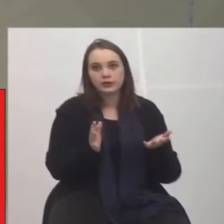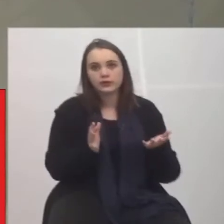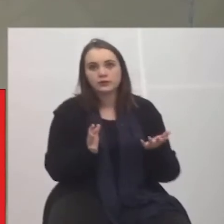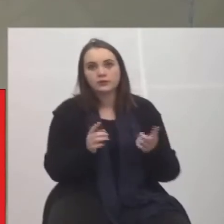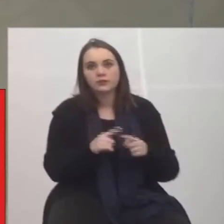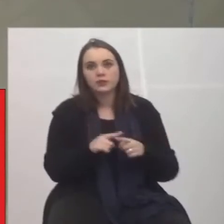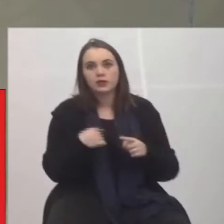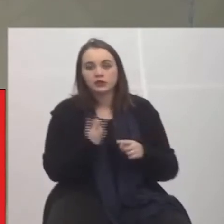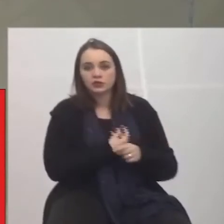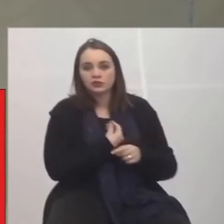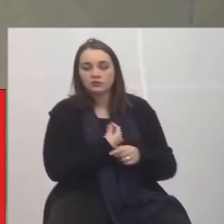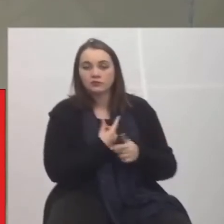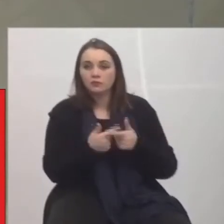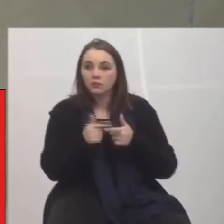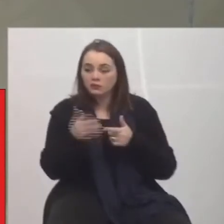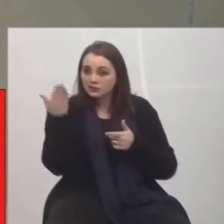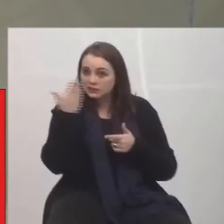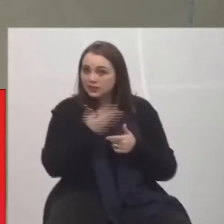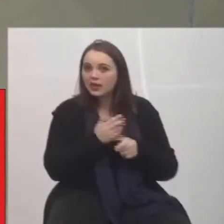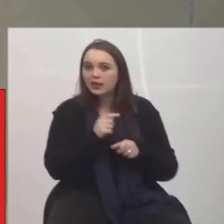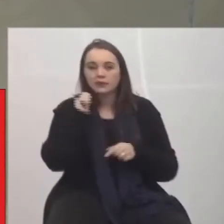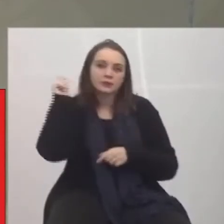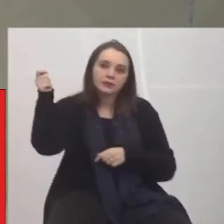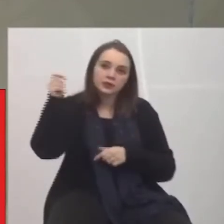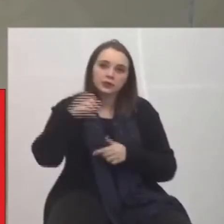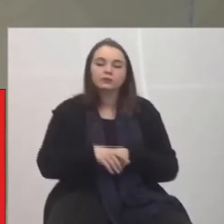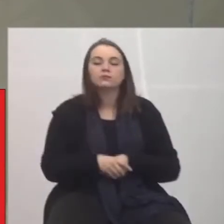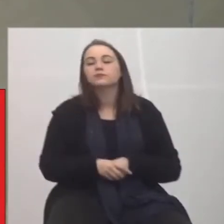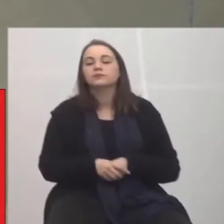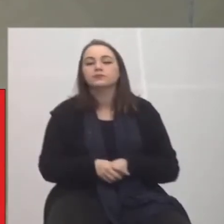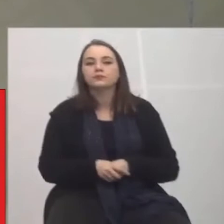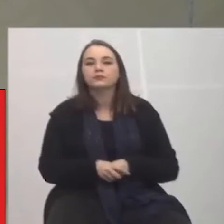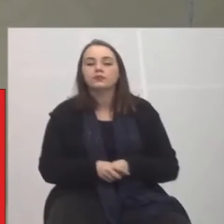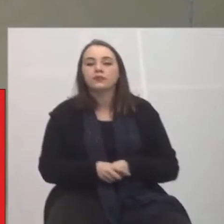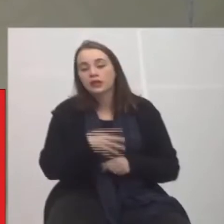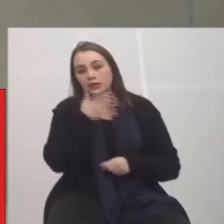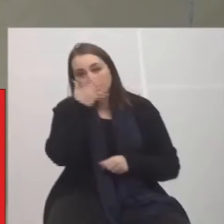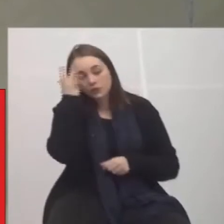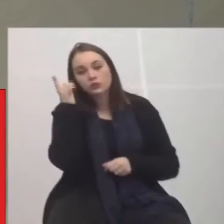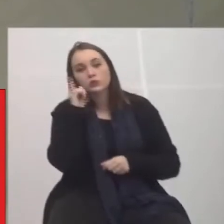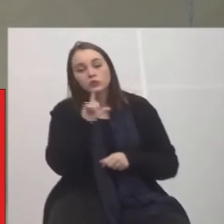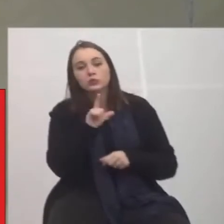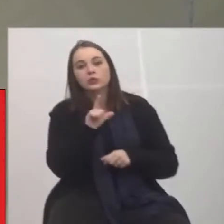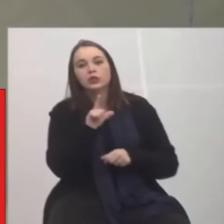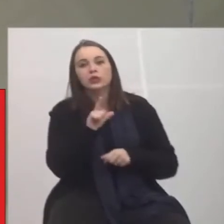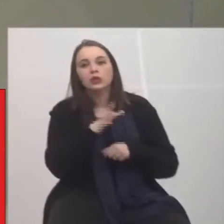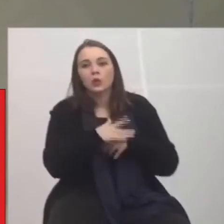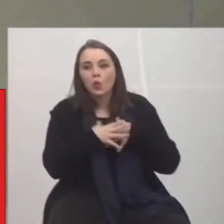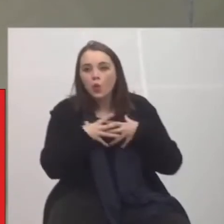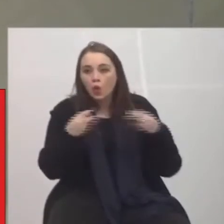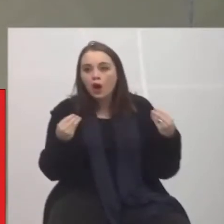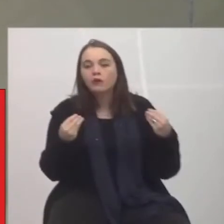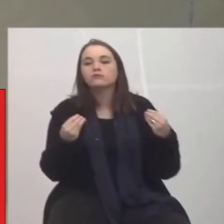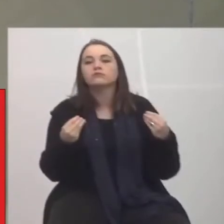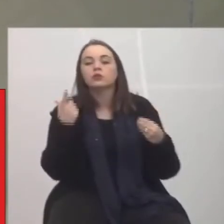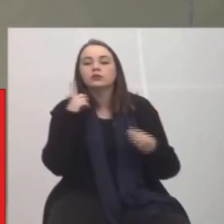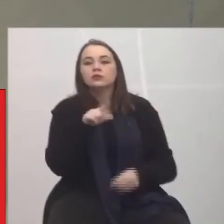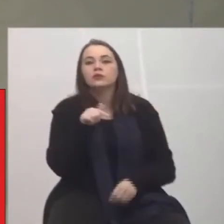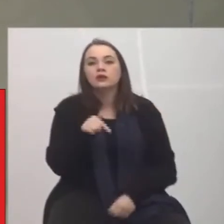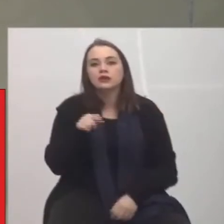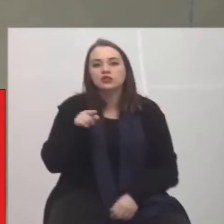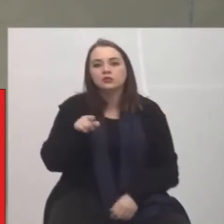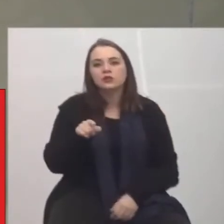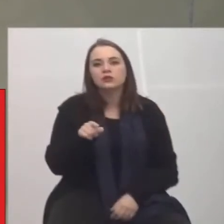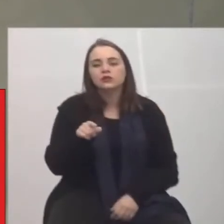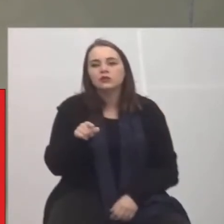gente viveu em abril, né? O número de recuperados no período foi de 10.758, então, até o final de